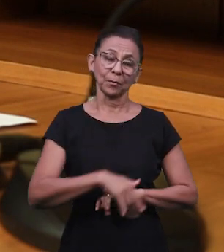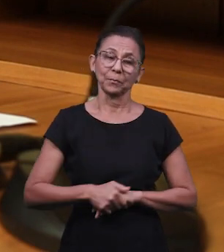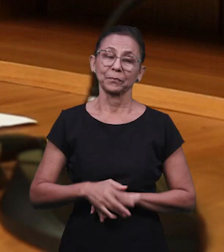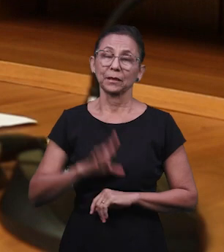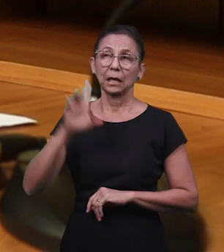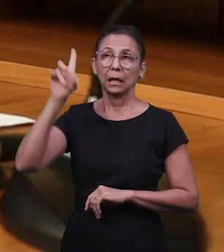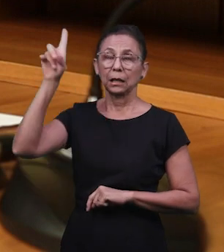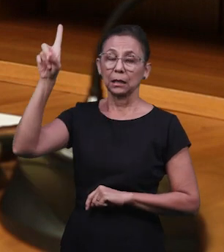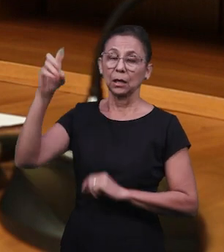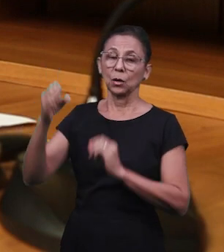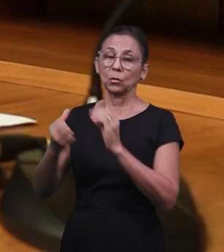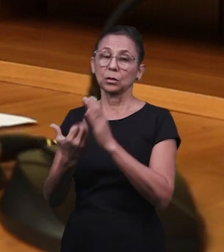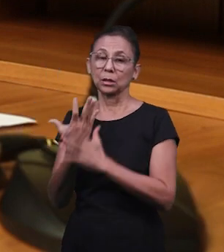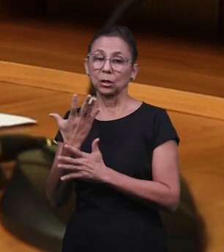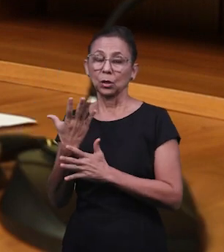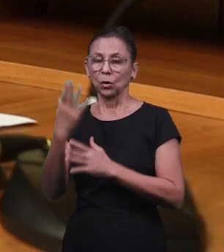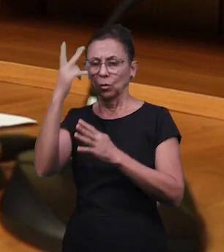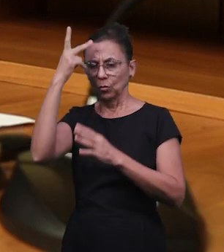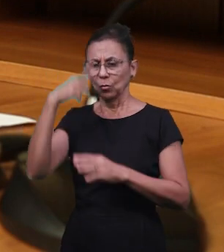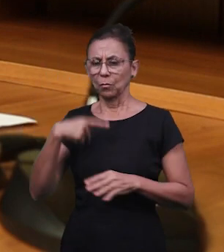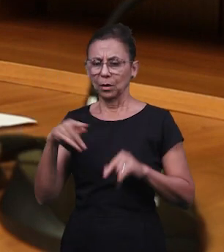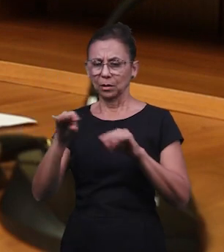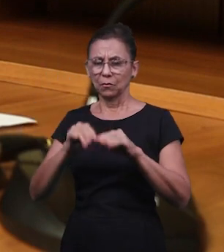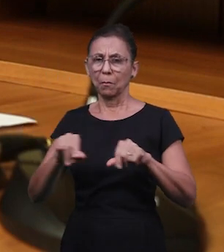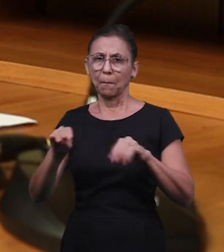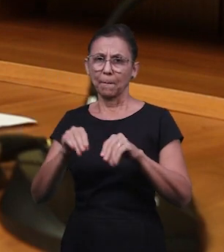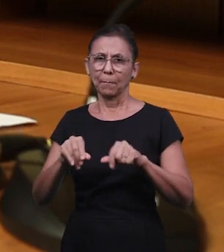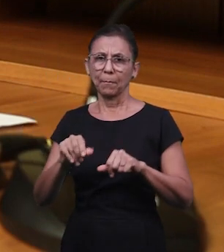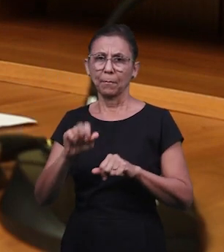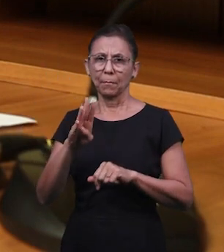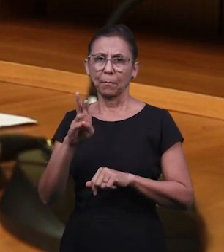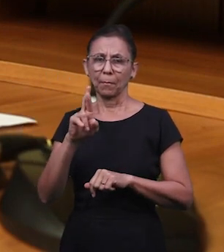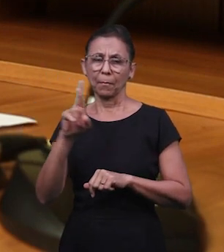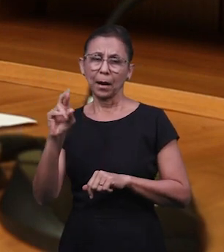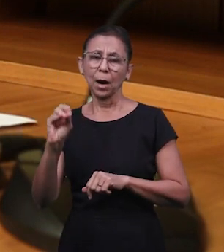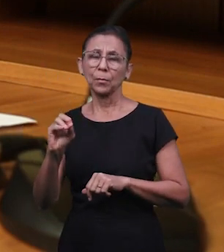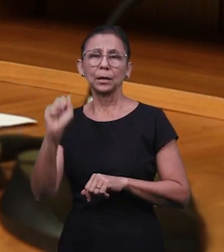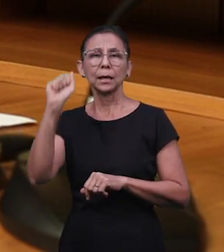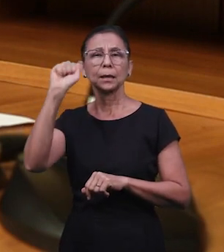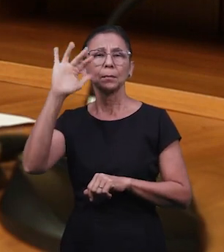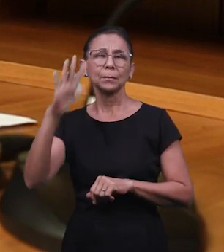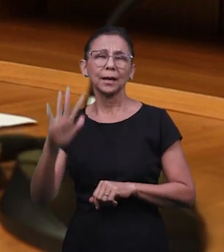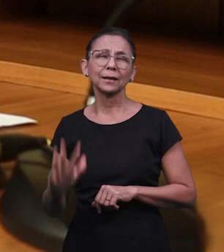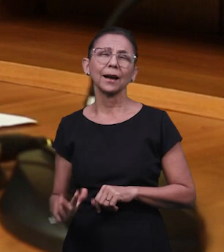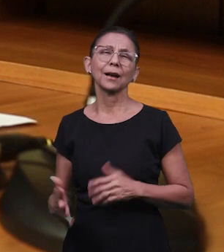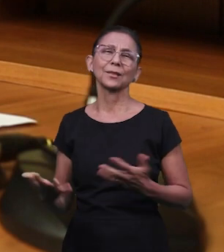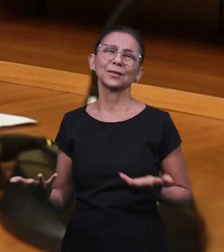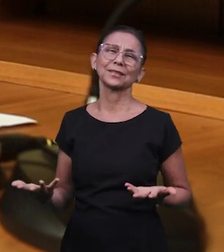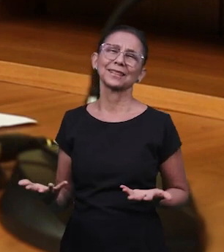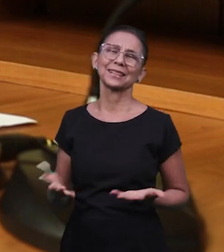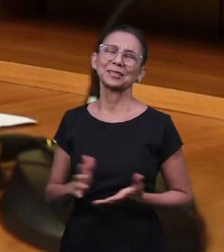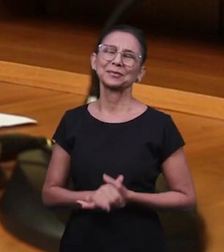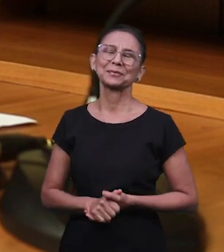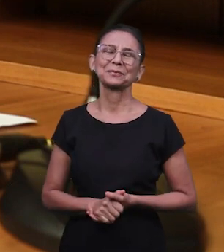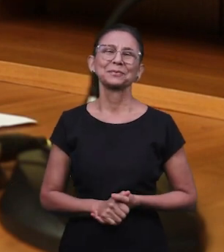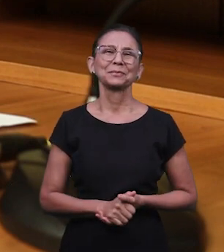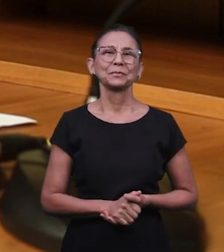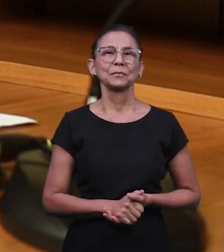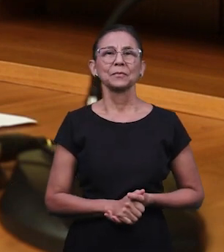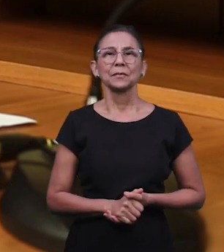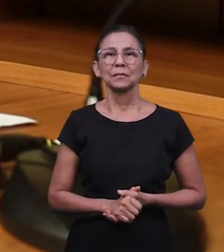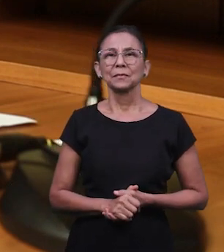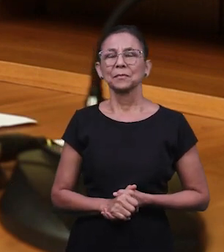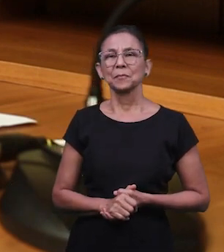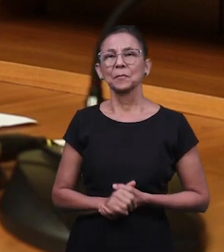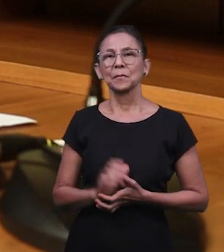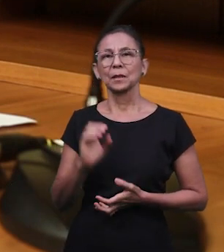queria mostrar? Nós somos barros. Nós não temos valor. Qual é o valor? O valor é a porção eterna que ele nos deu, que é a alma.